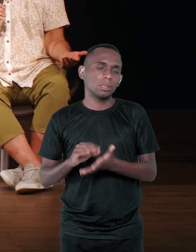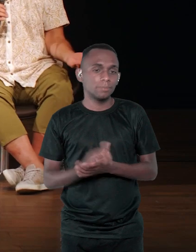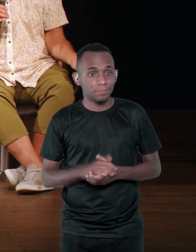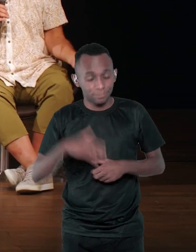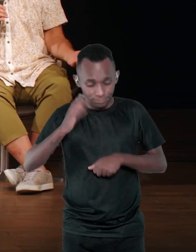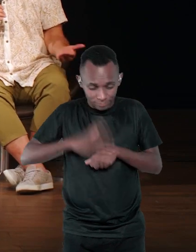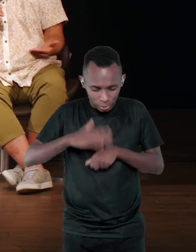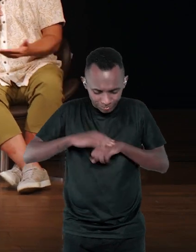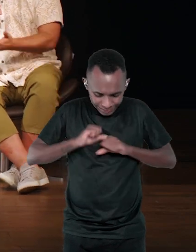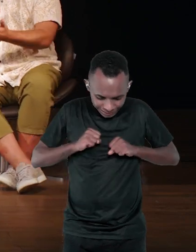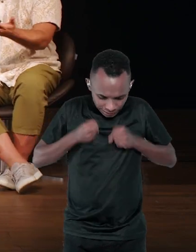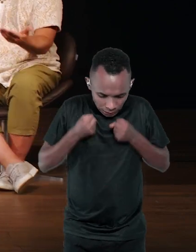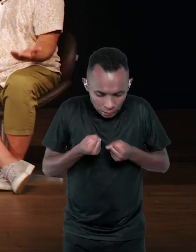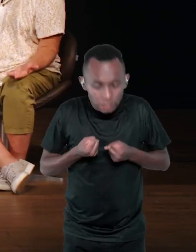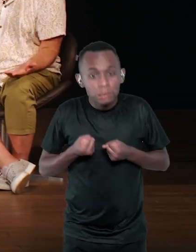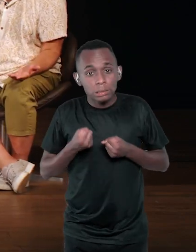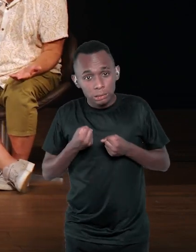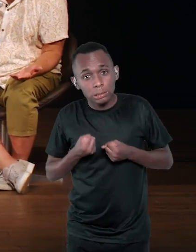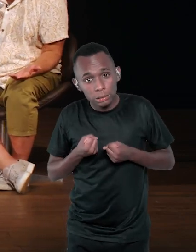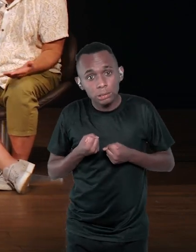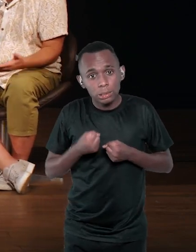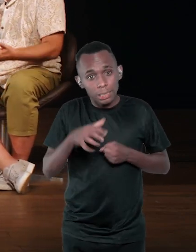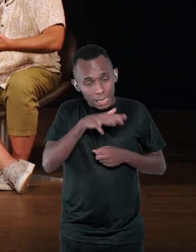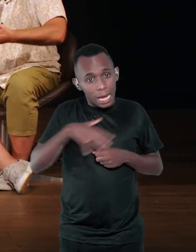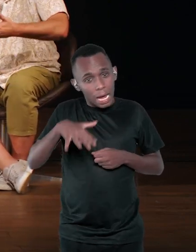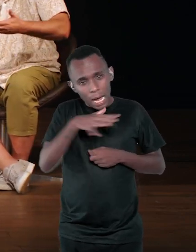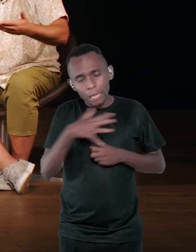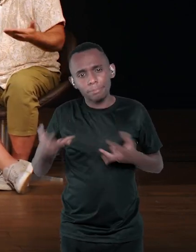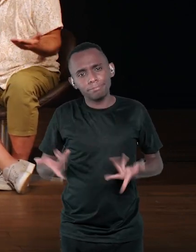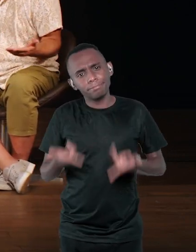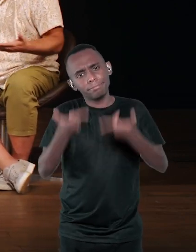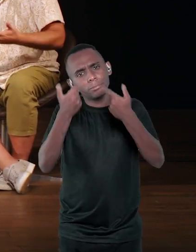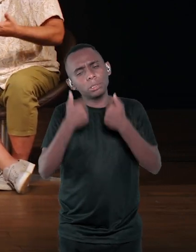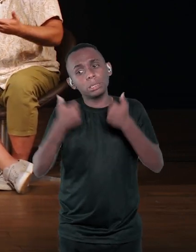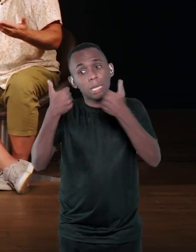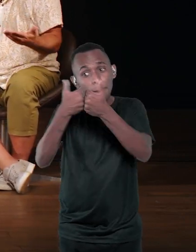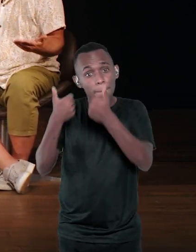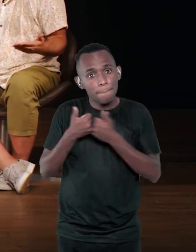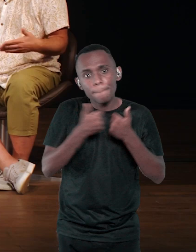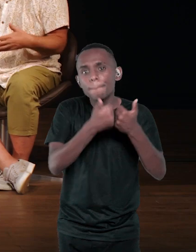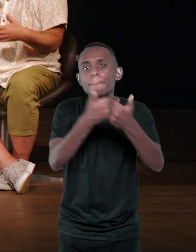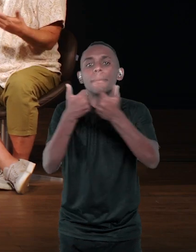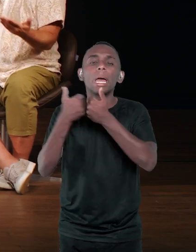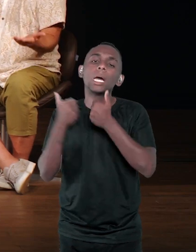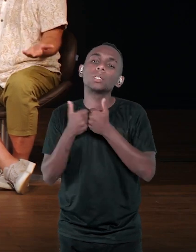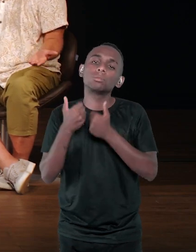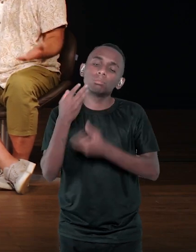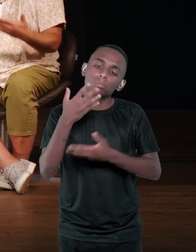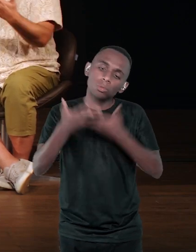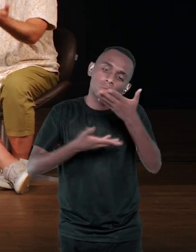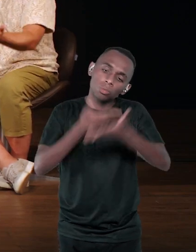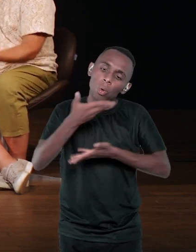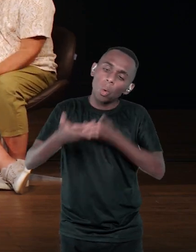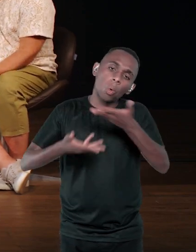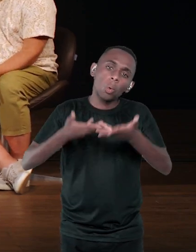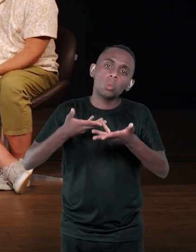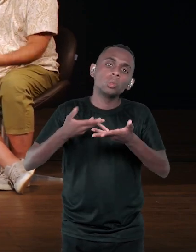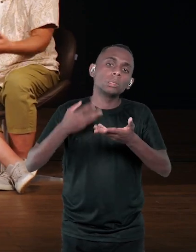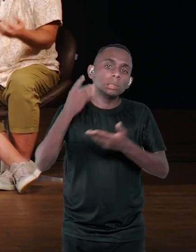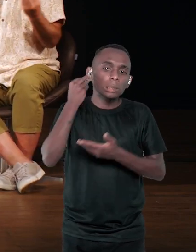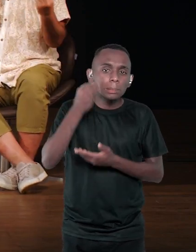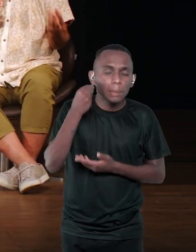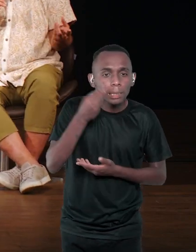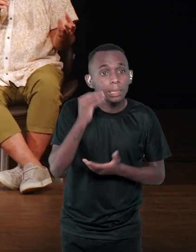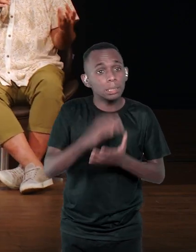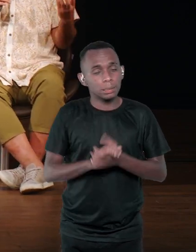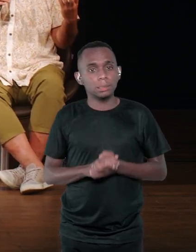me esforço para estar nesse cânone maravilhoso, ou próximo a eles, ou miro nisso aí, para eu poder escrever, porque eu não posso ver essa página, para que